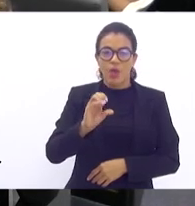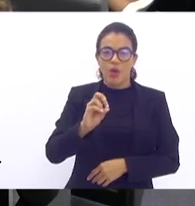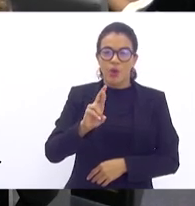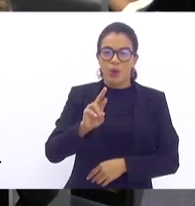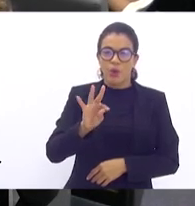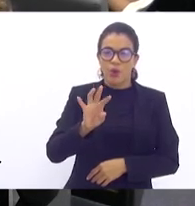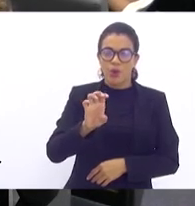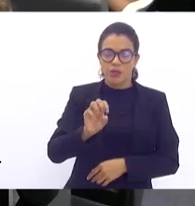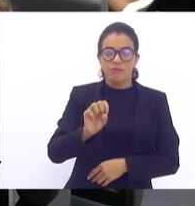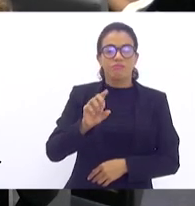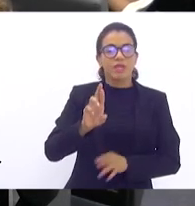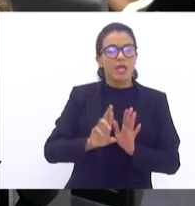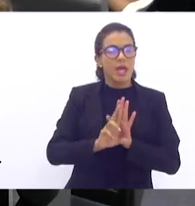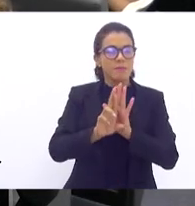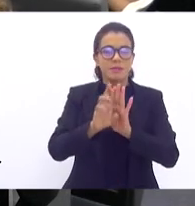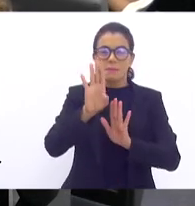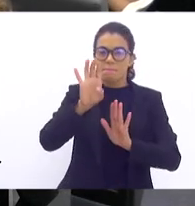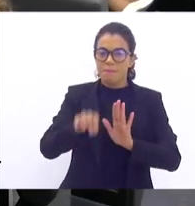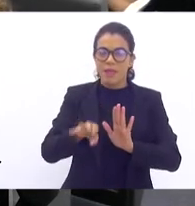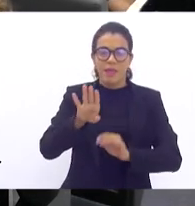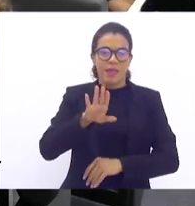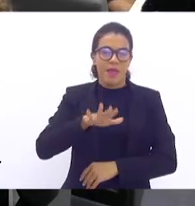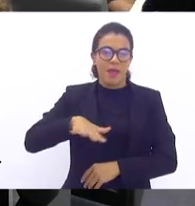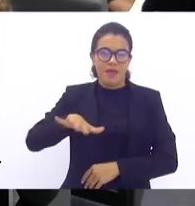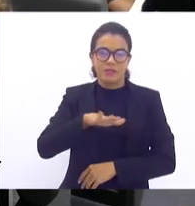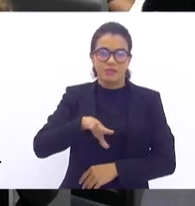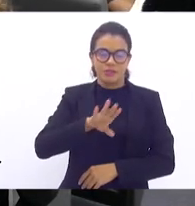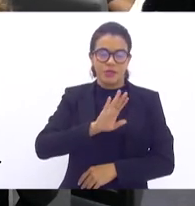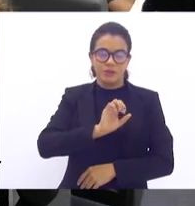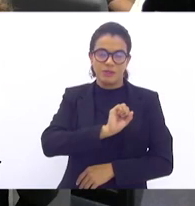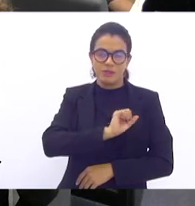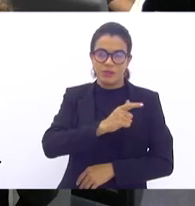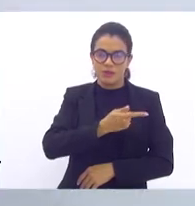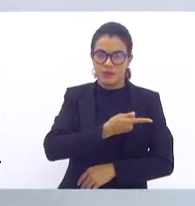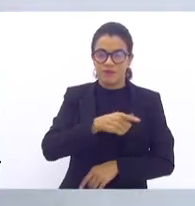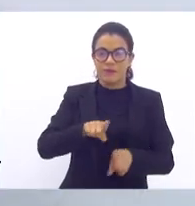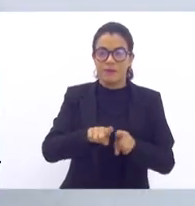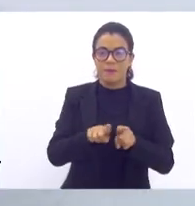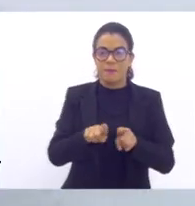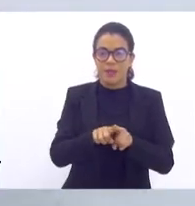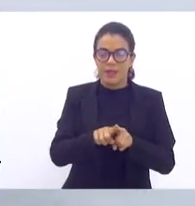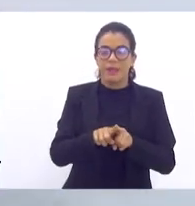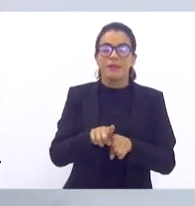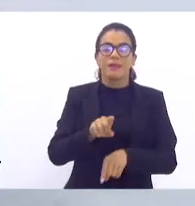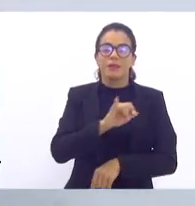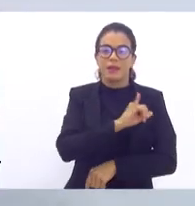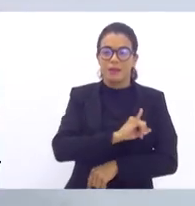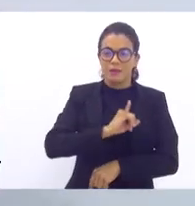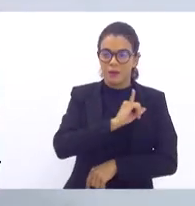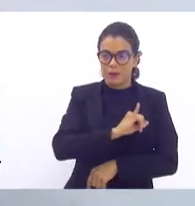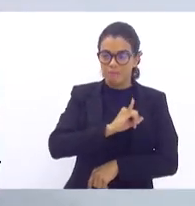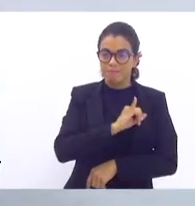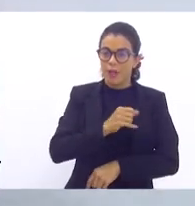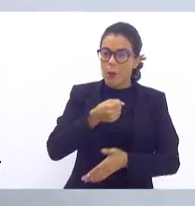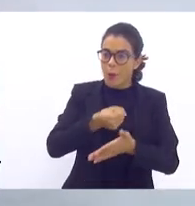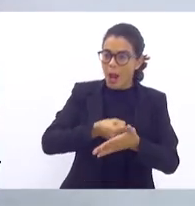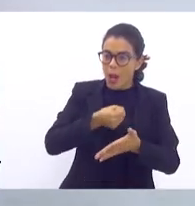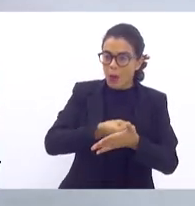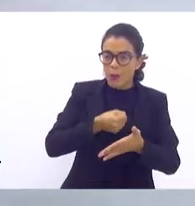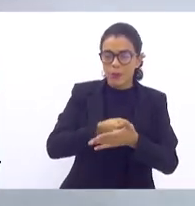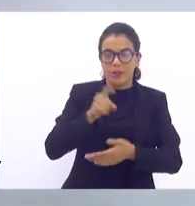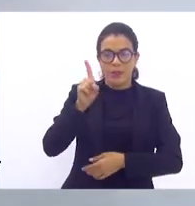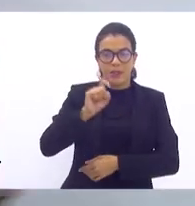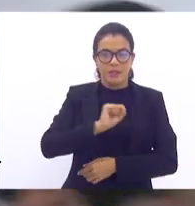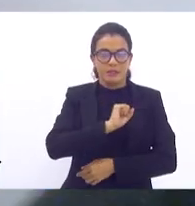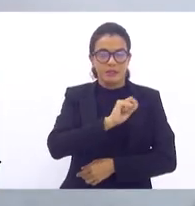lá de São Gonçalo Itaboraí e a linha três do metrô de São Gonçalo que é uma luta de mais de 20